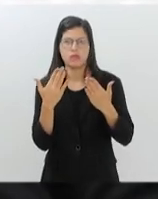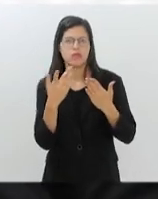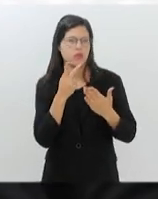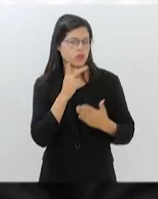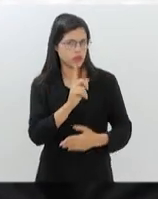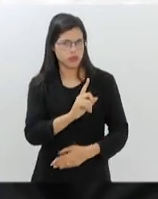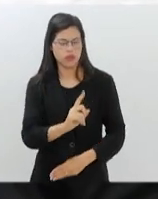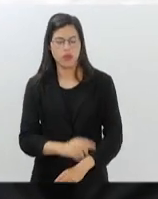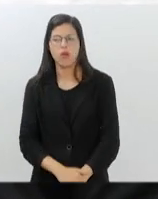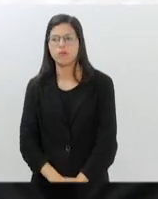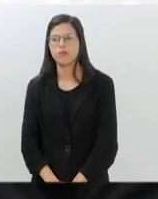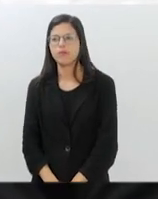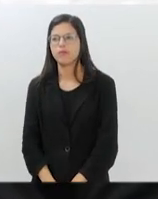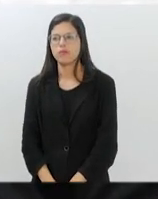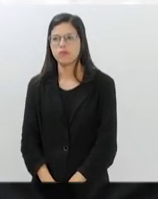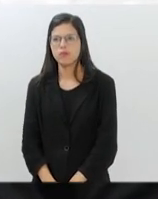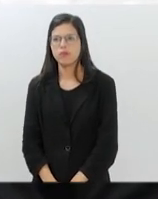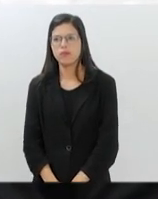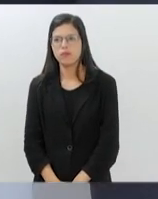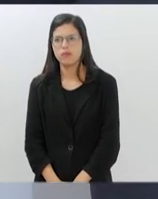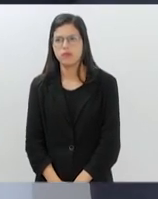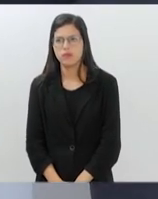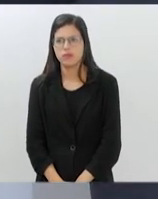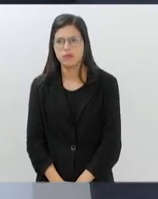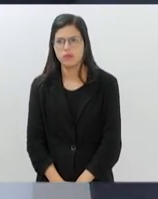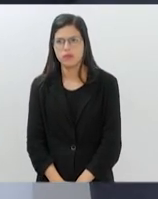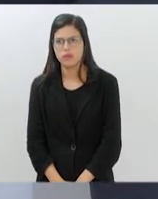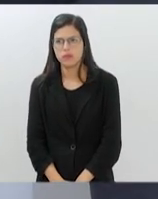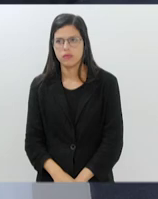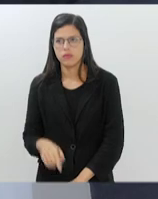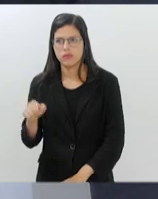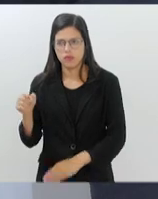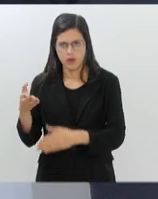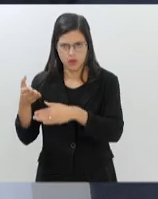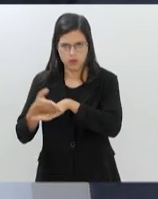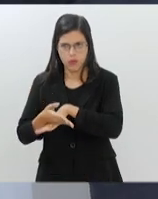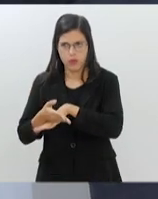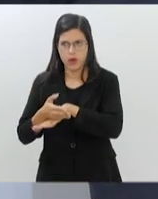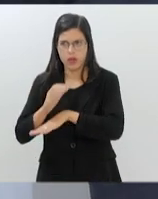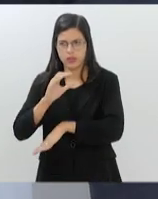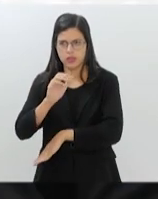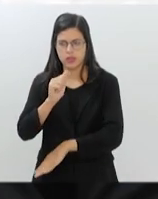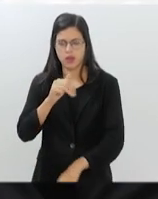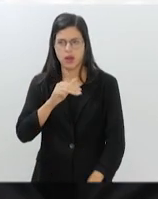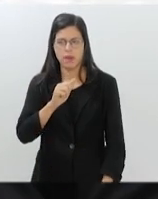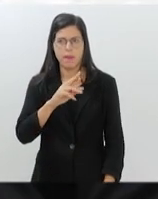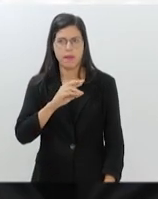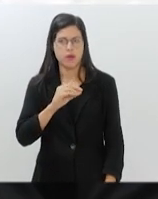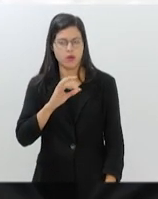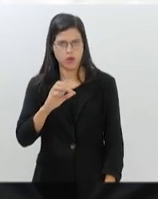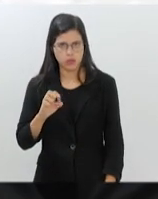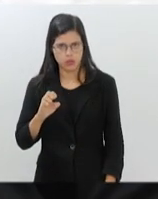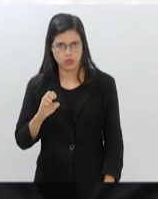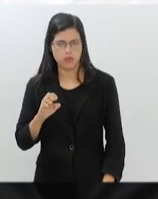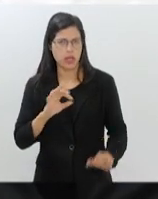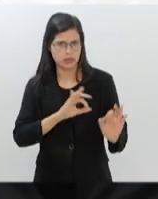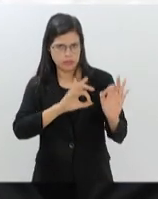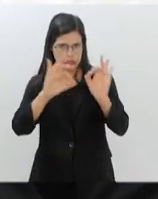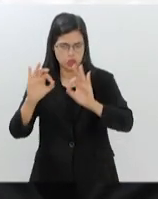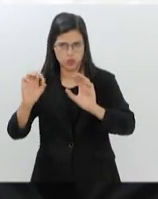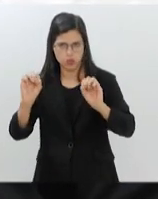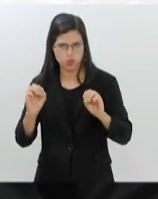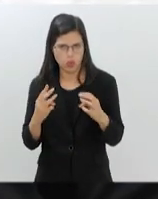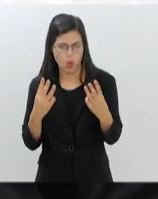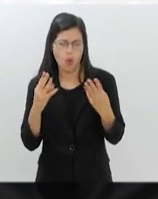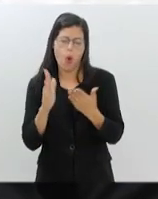interferiu afirmando a senhora a senhora teve nesse camarote tive senhora assistiu os shows que ali estava assisti